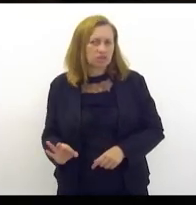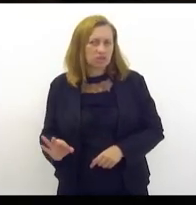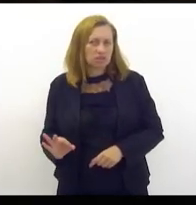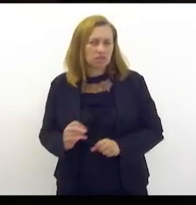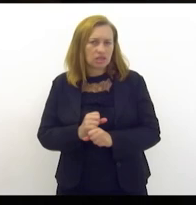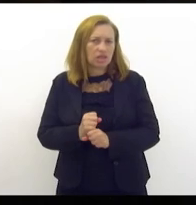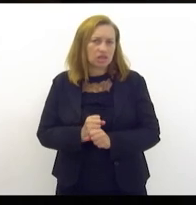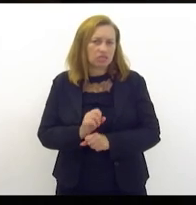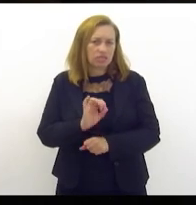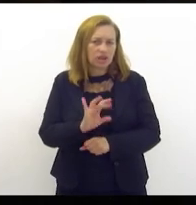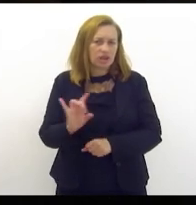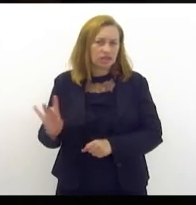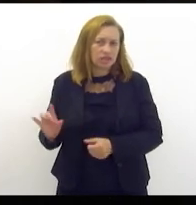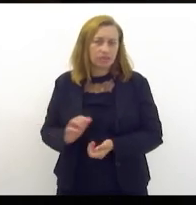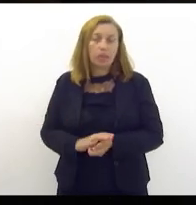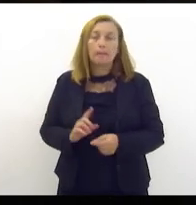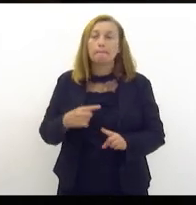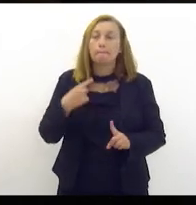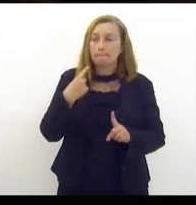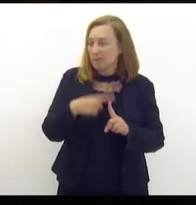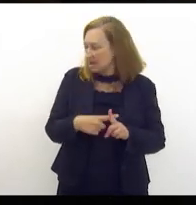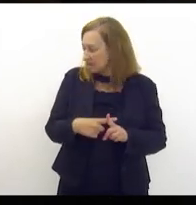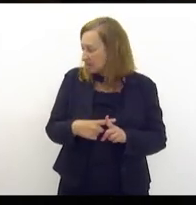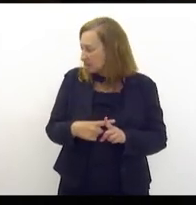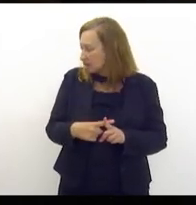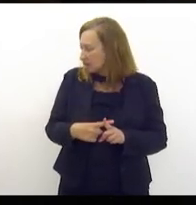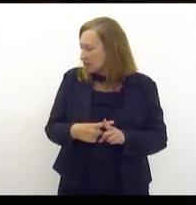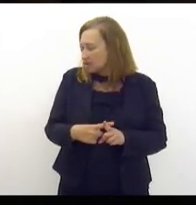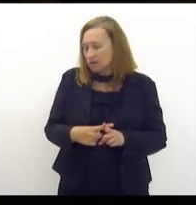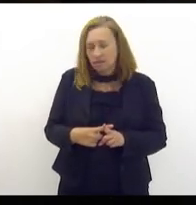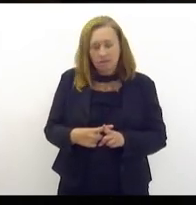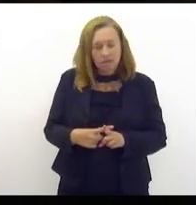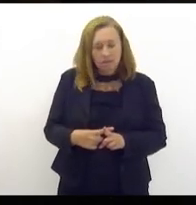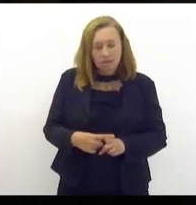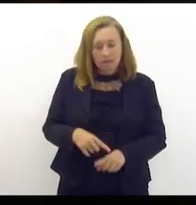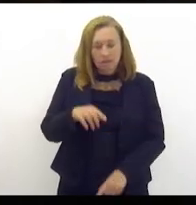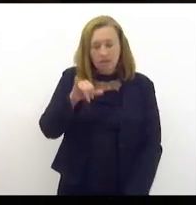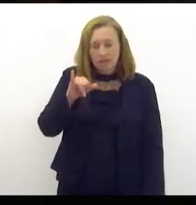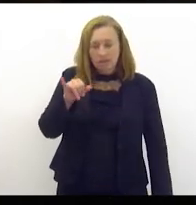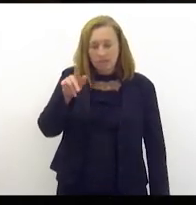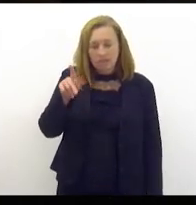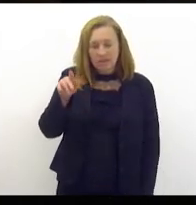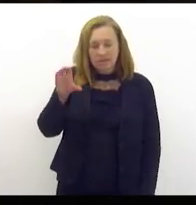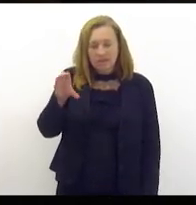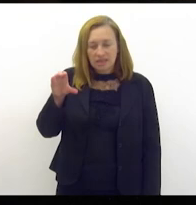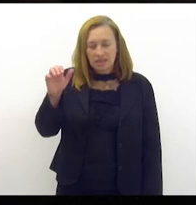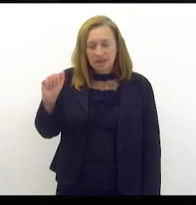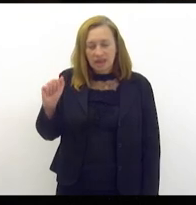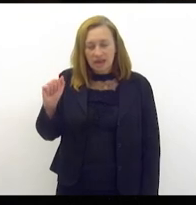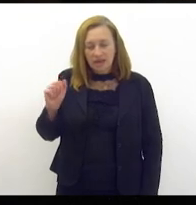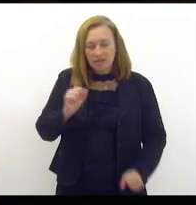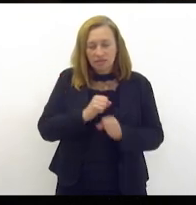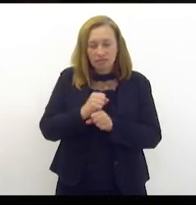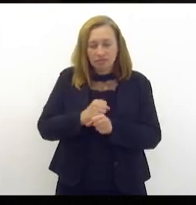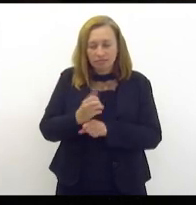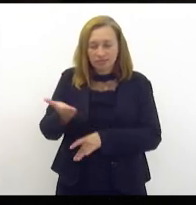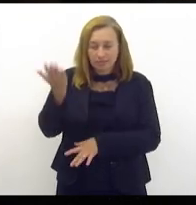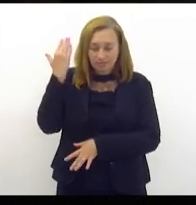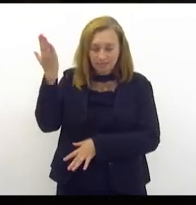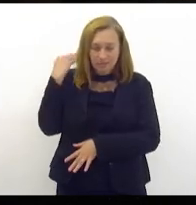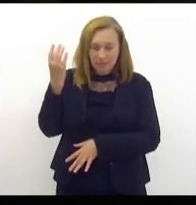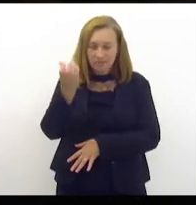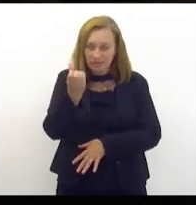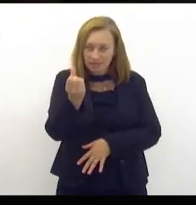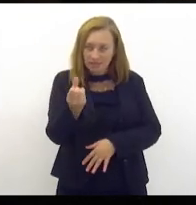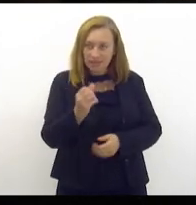ao ano, mais o IPCA, que o ano passado foi 6%,